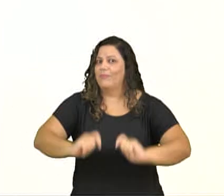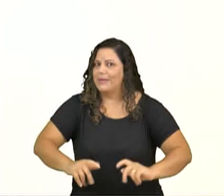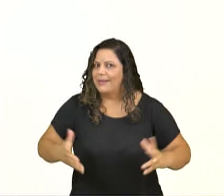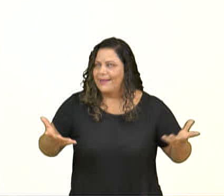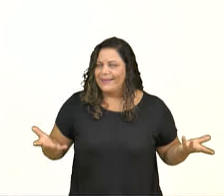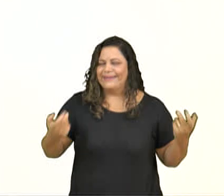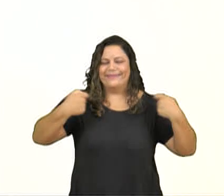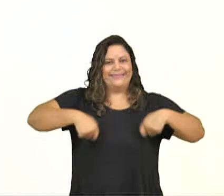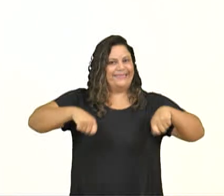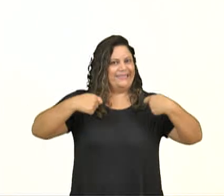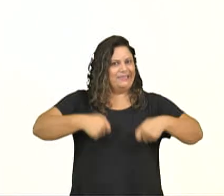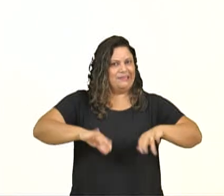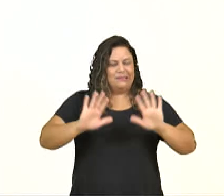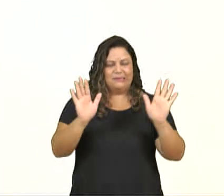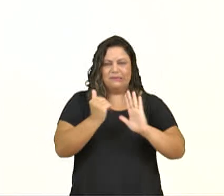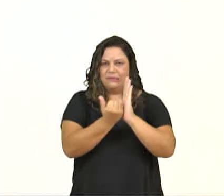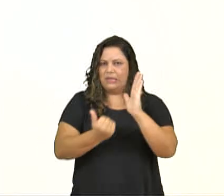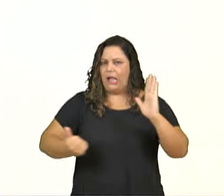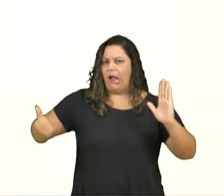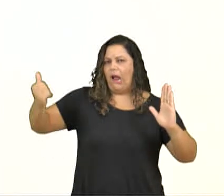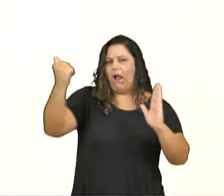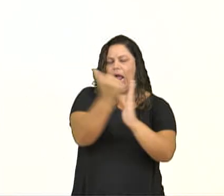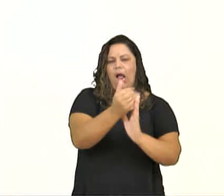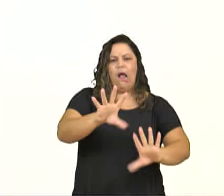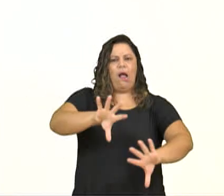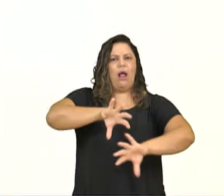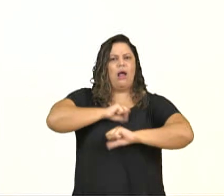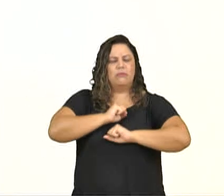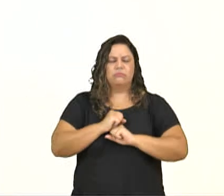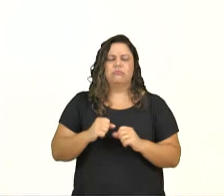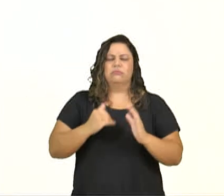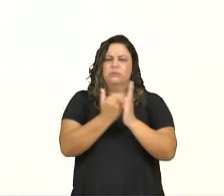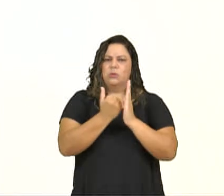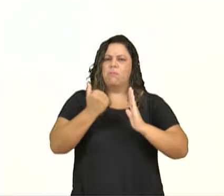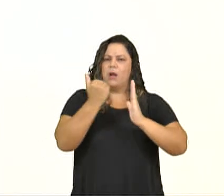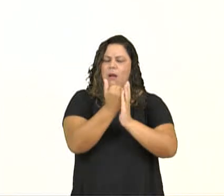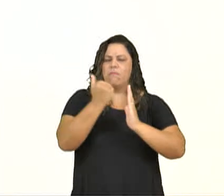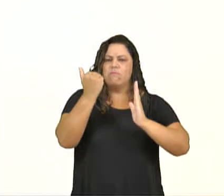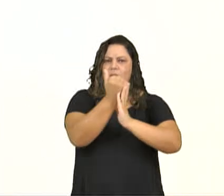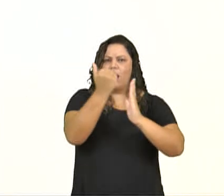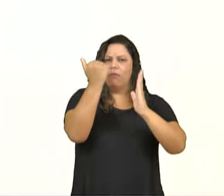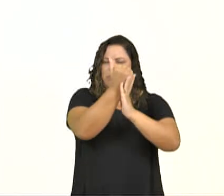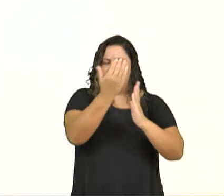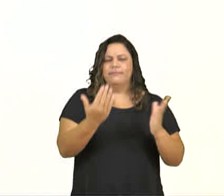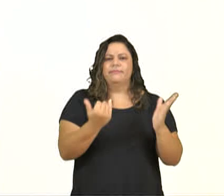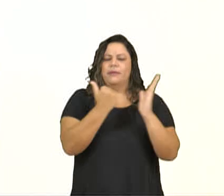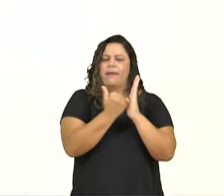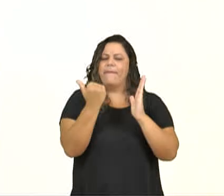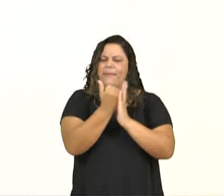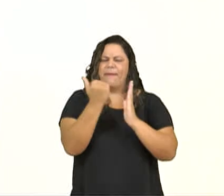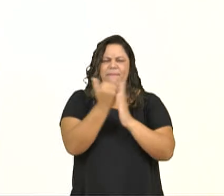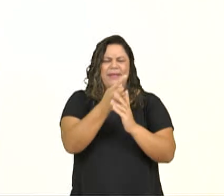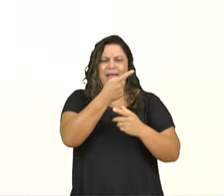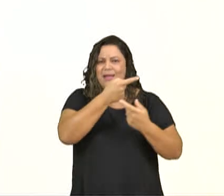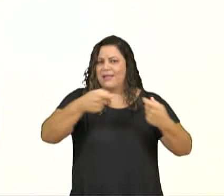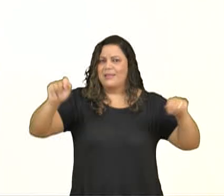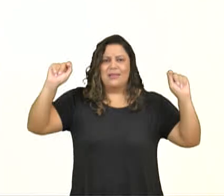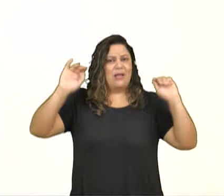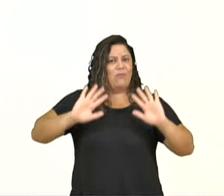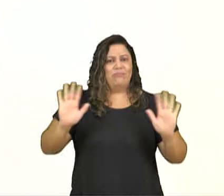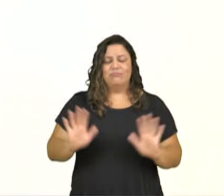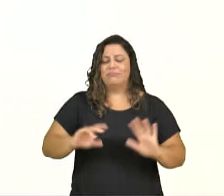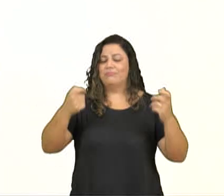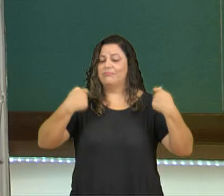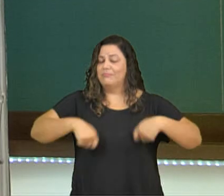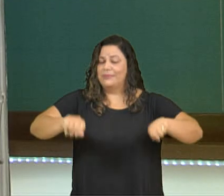procedimento caracterizado pela aquisição ou consumo ilimitado, muitas vezes desnecessário, de serviços